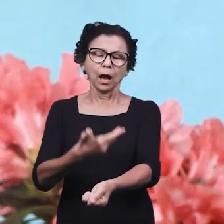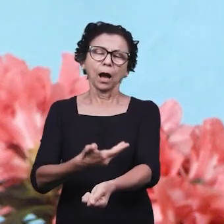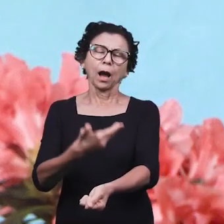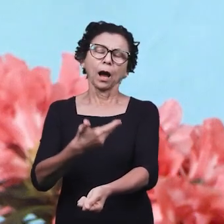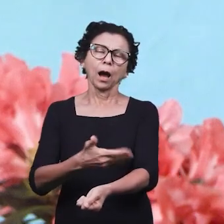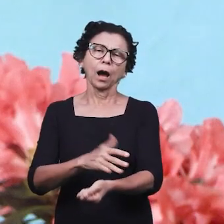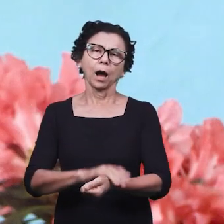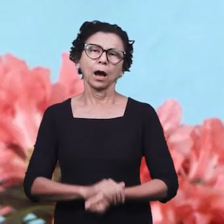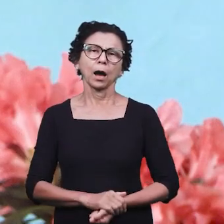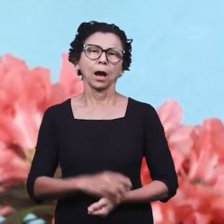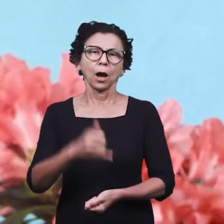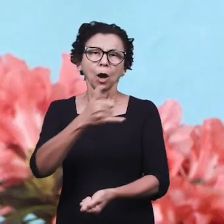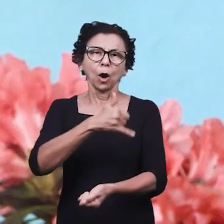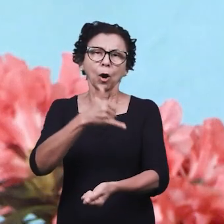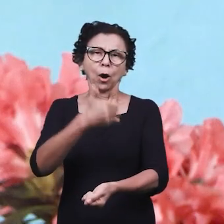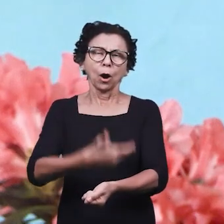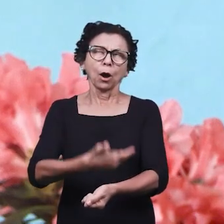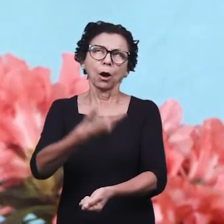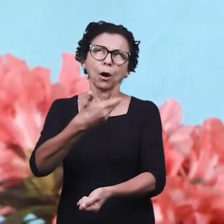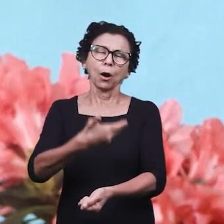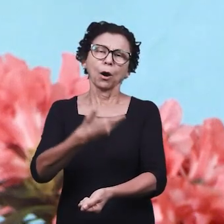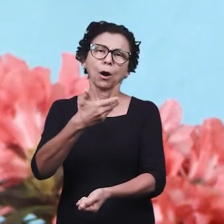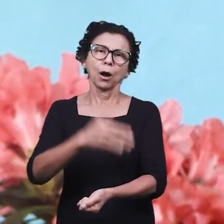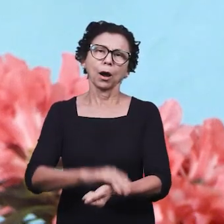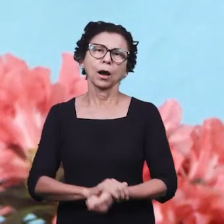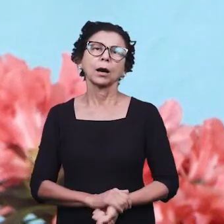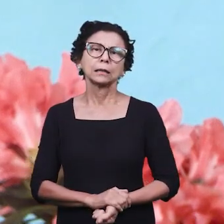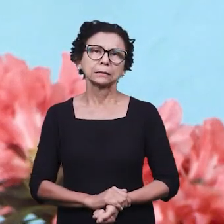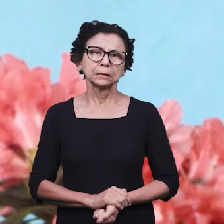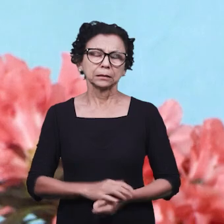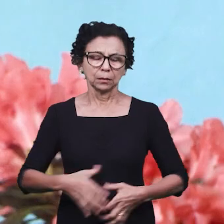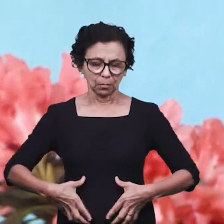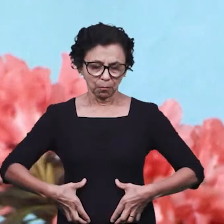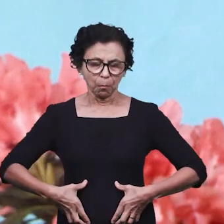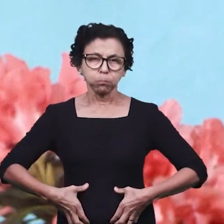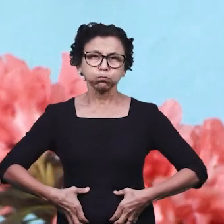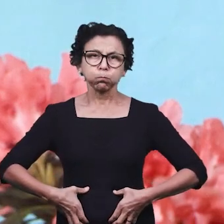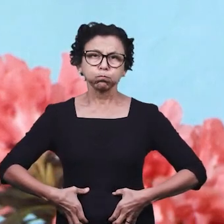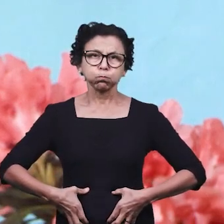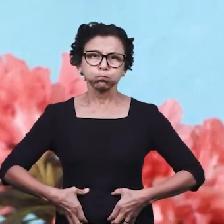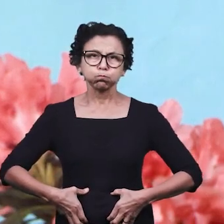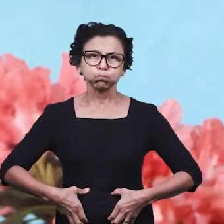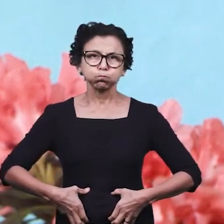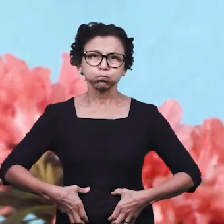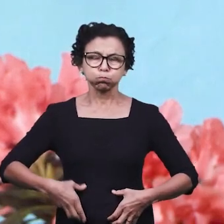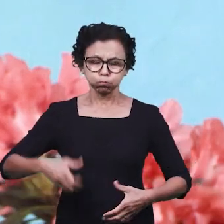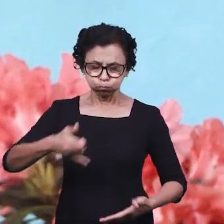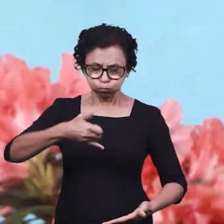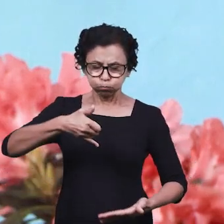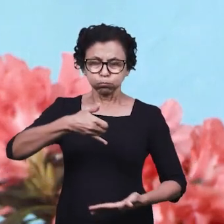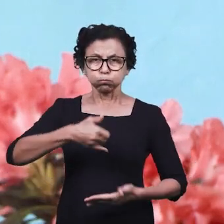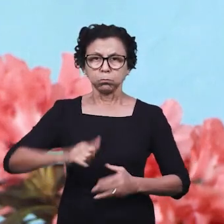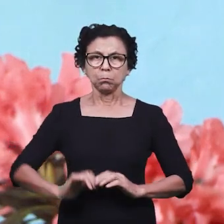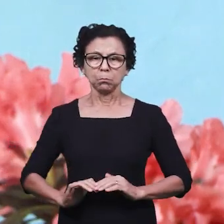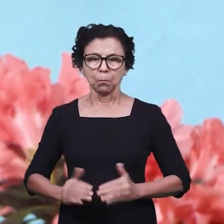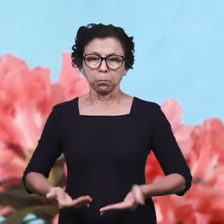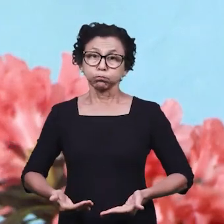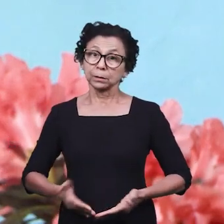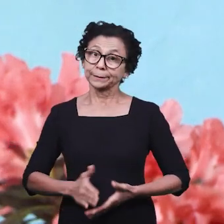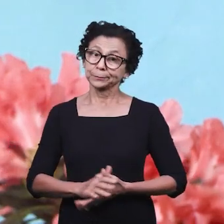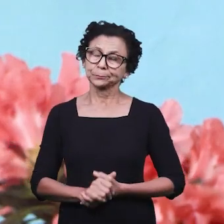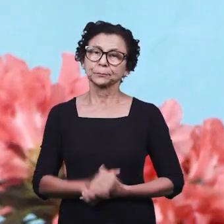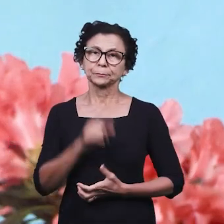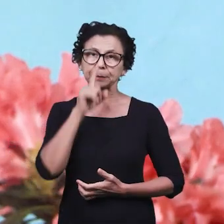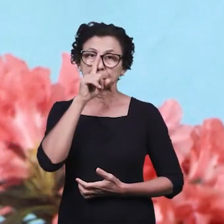ruim elevado, que é o LDL, gordura abdominal, né? Essas pessoas estão mais susceptíveis a